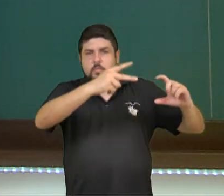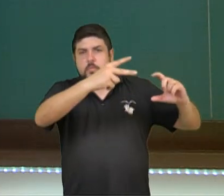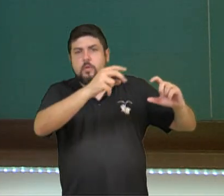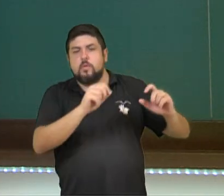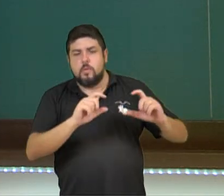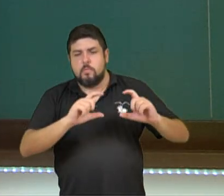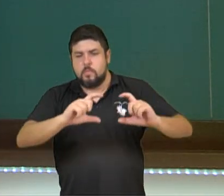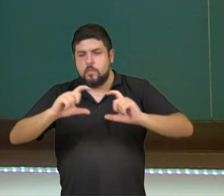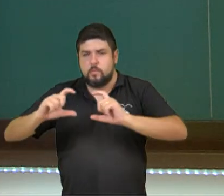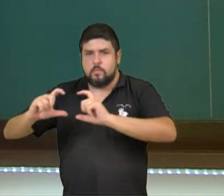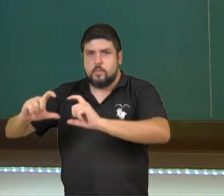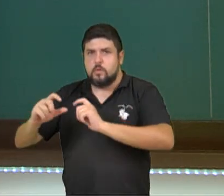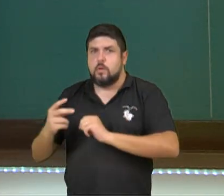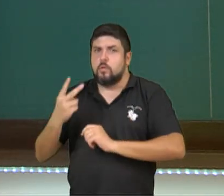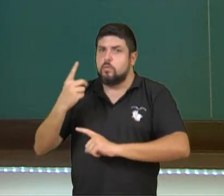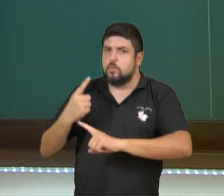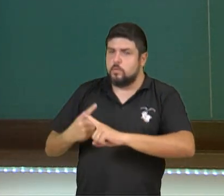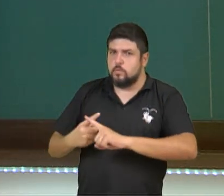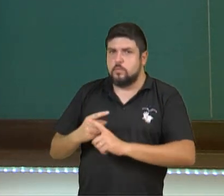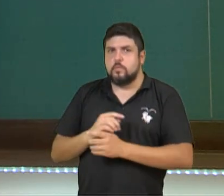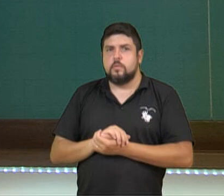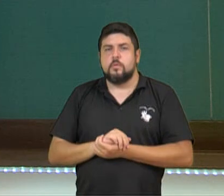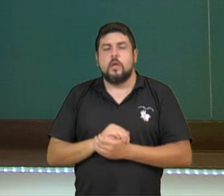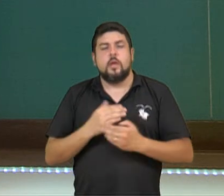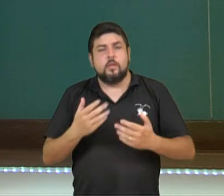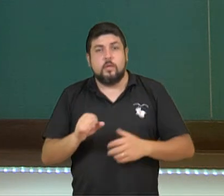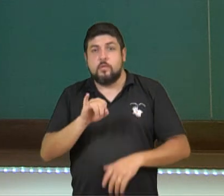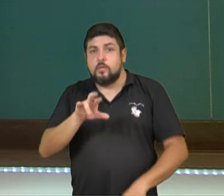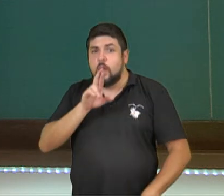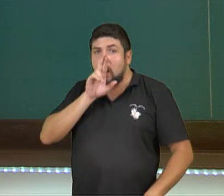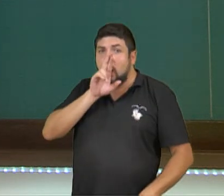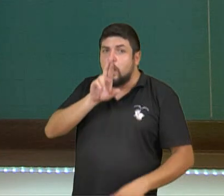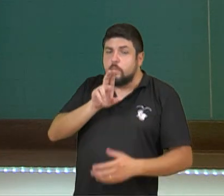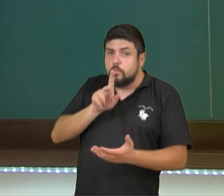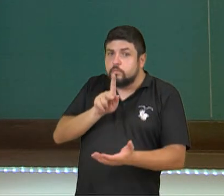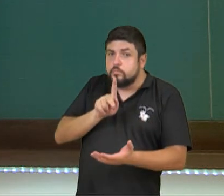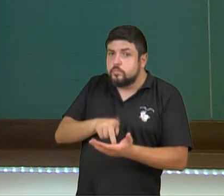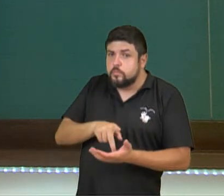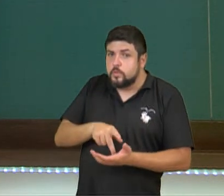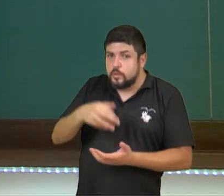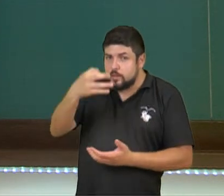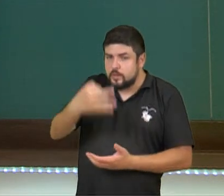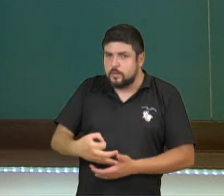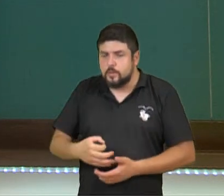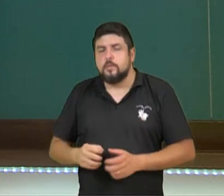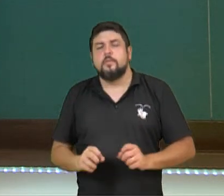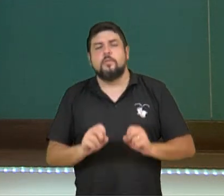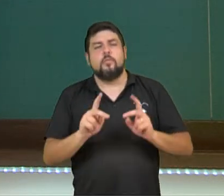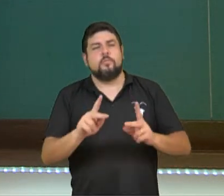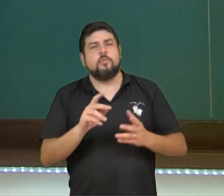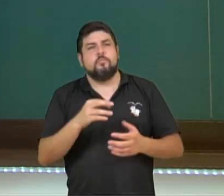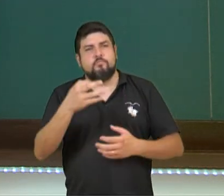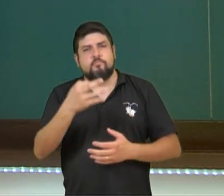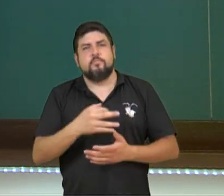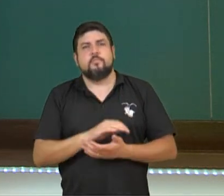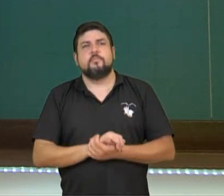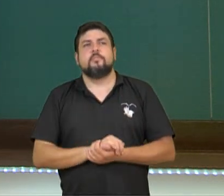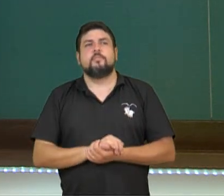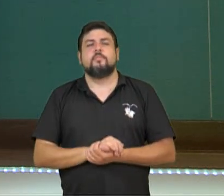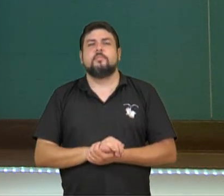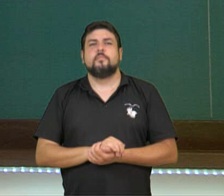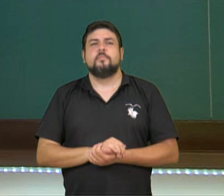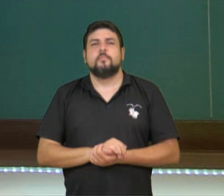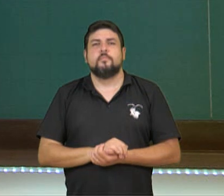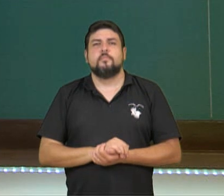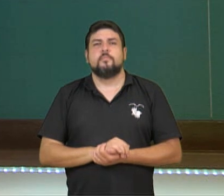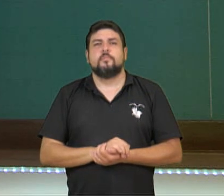duas vezes, ok? Então, se você respondeu verdadeira, muito bem para você. É isso mesmo. Olha lá, ó. E